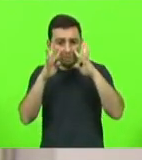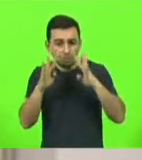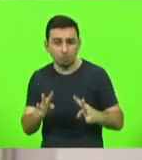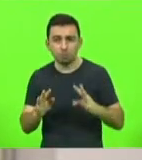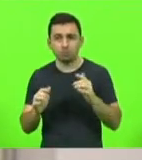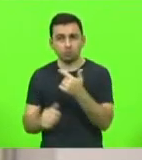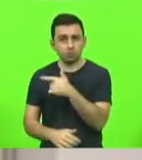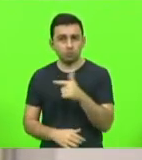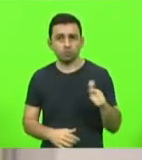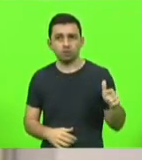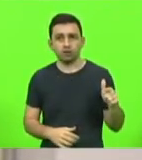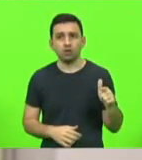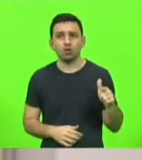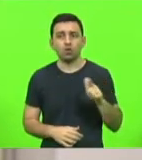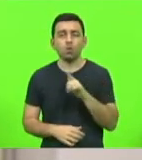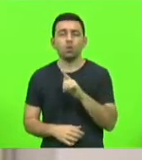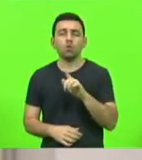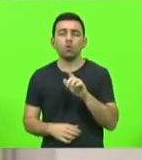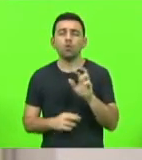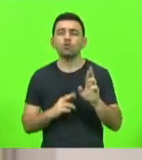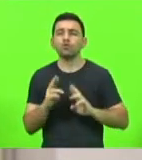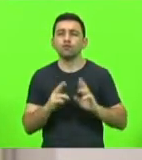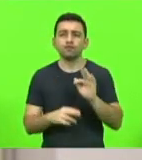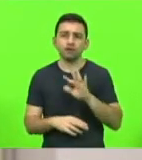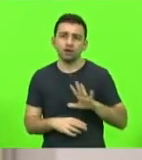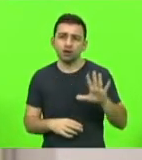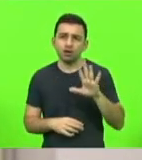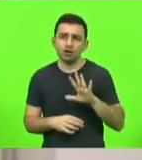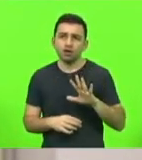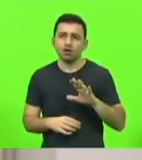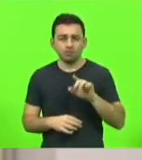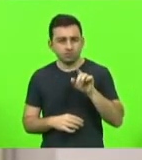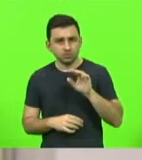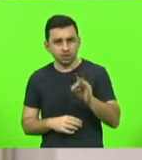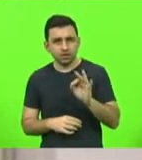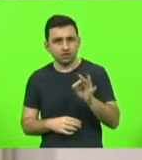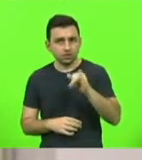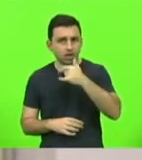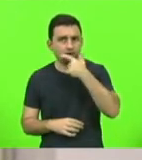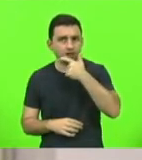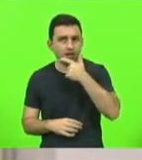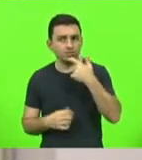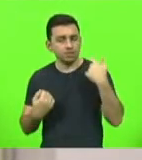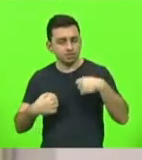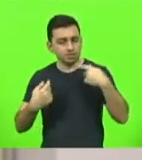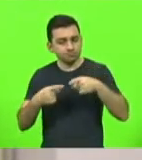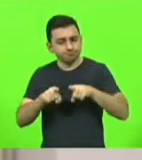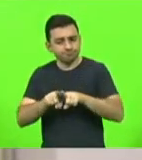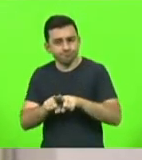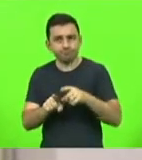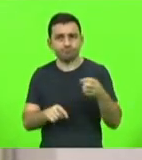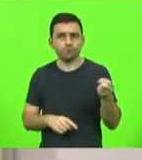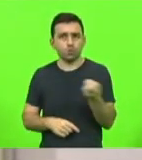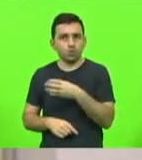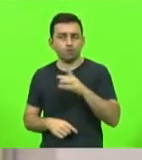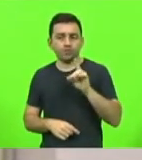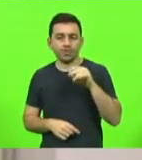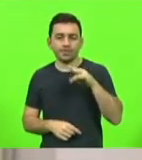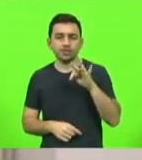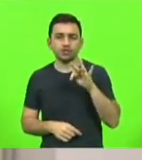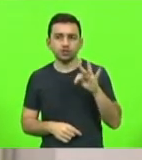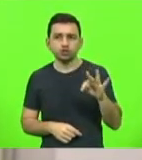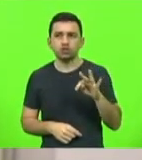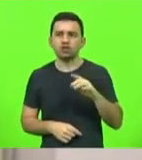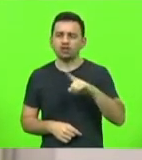essa rodovia que é federal, que o governo do Estado, deputado Gerri, faça um novo convênio com o DENIT e coloque lá mais